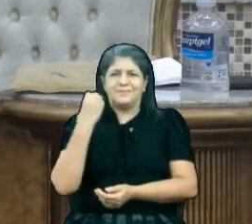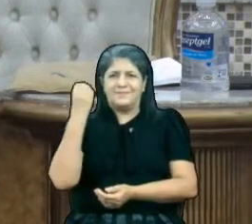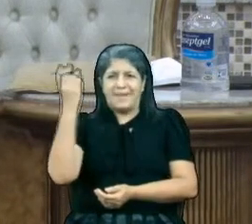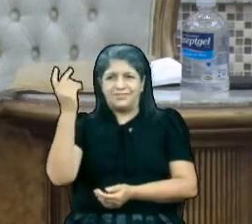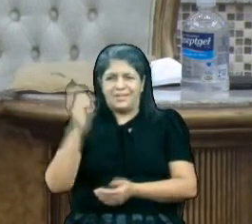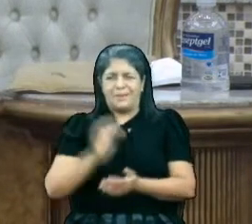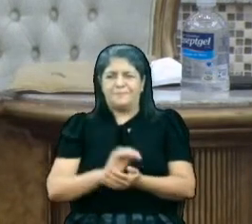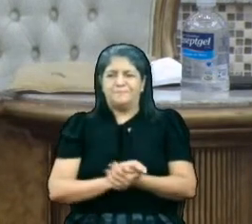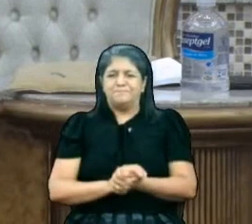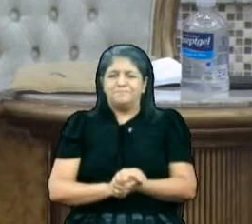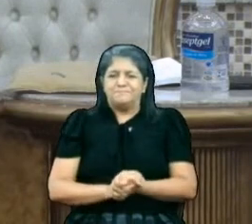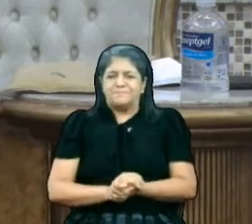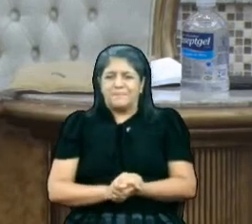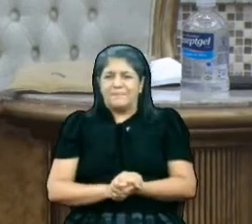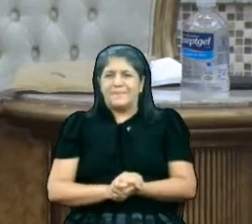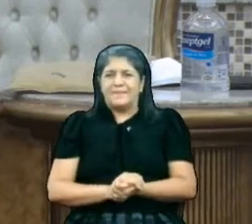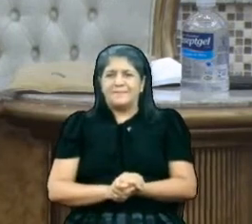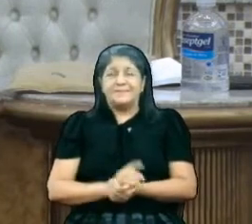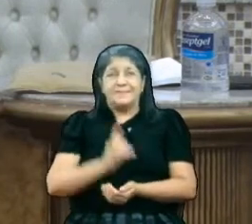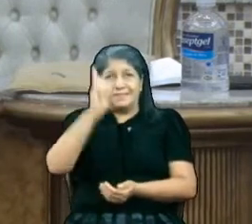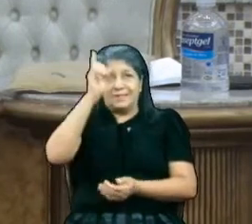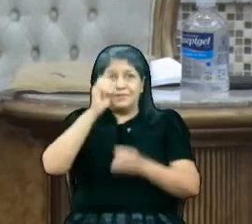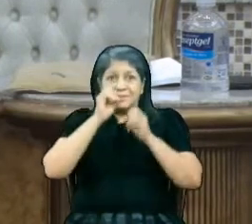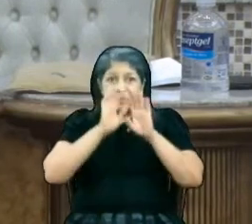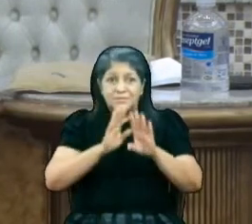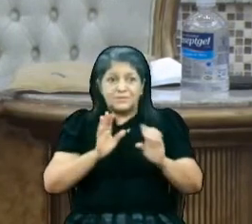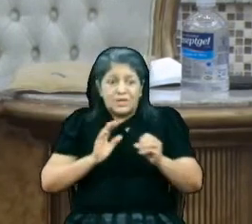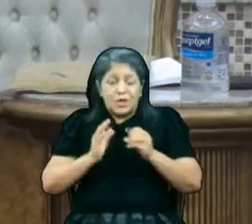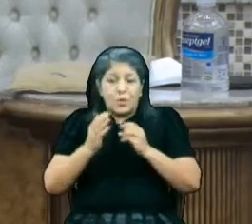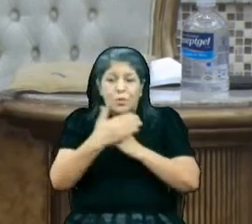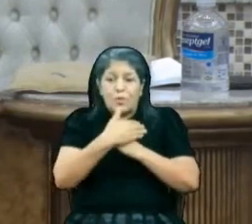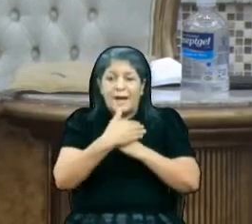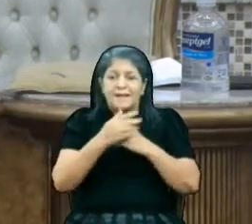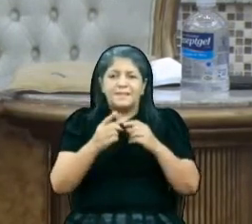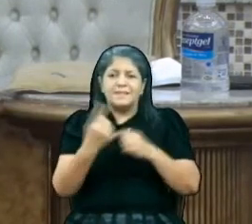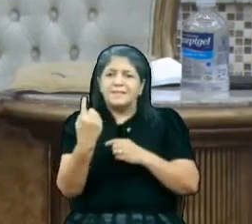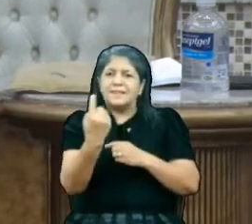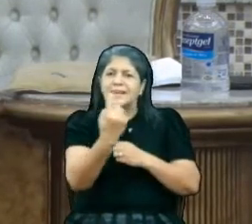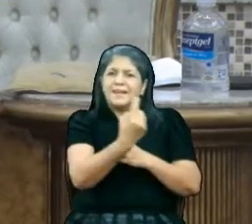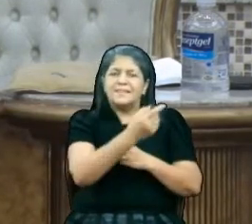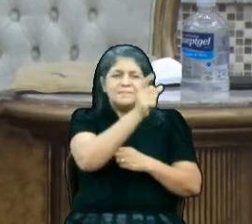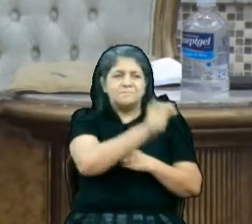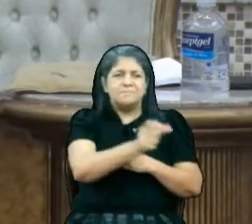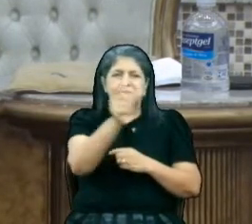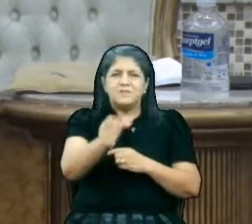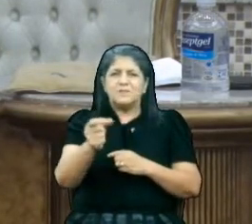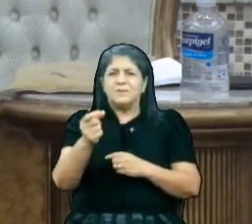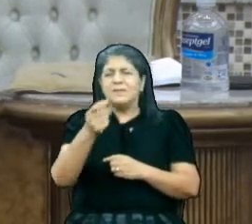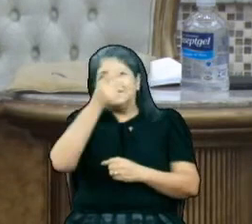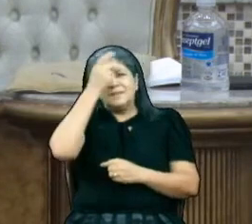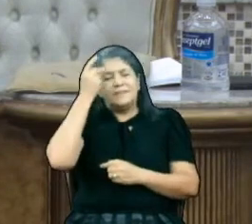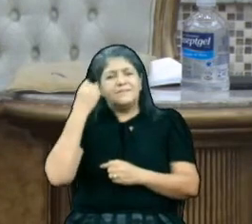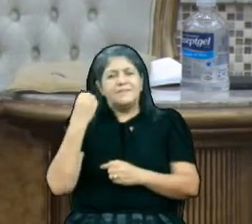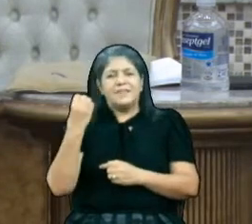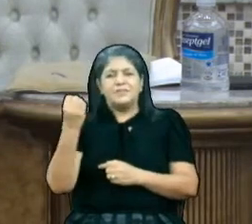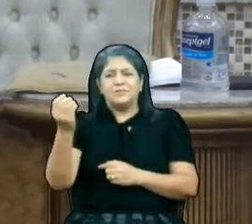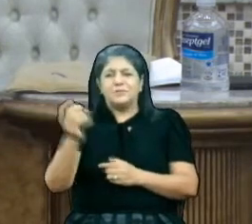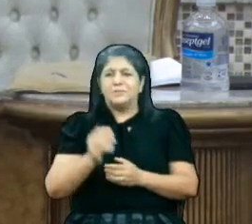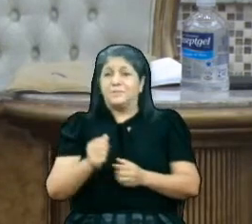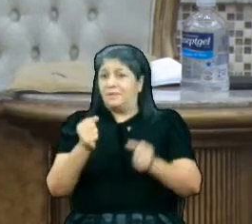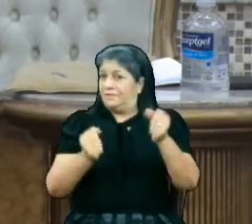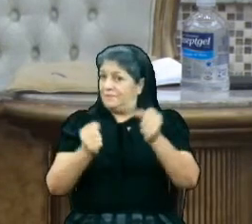mas que Deus esteja guardando cada um daqueles que por certo estão